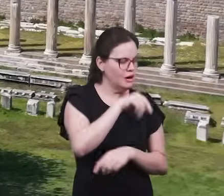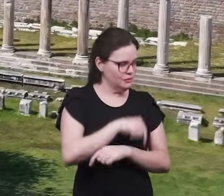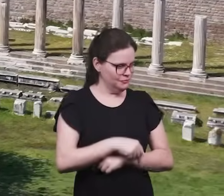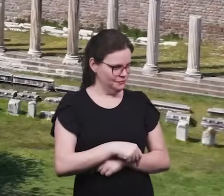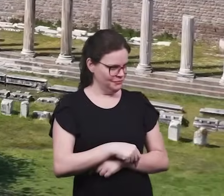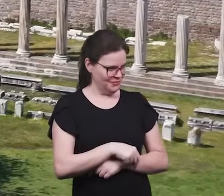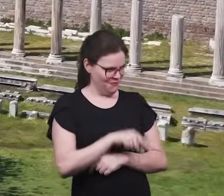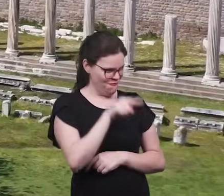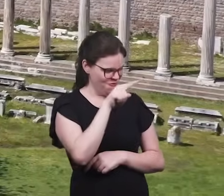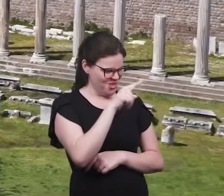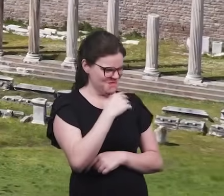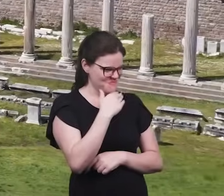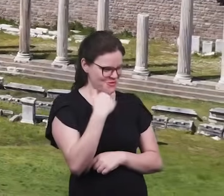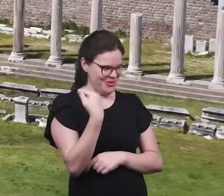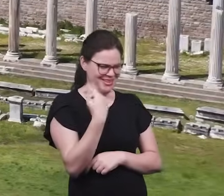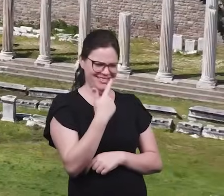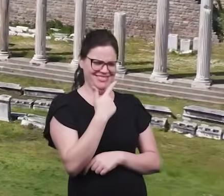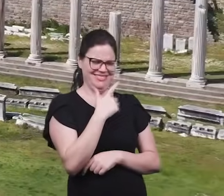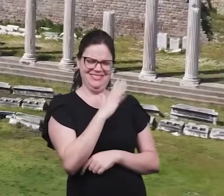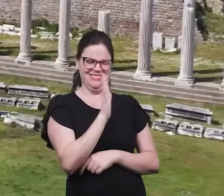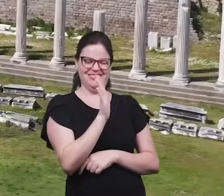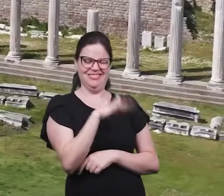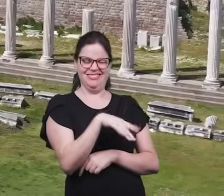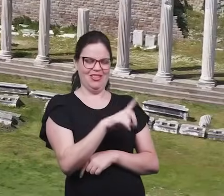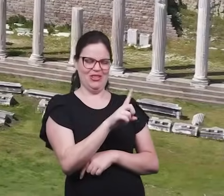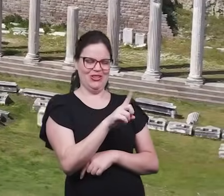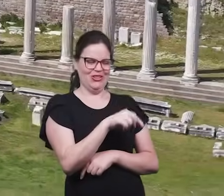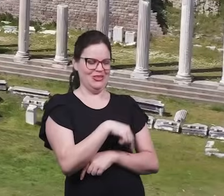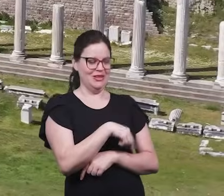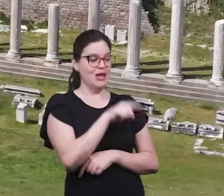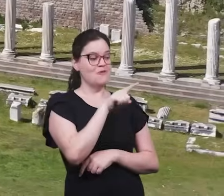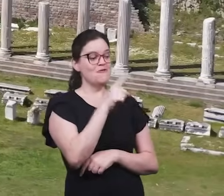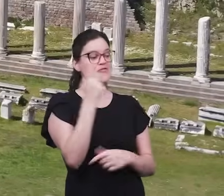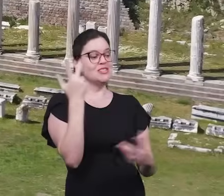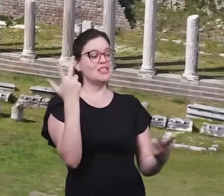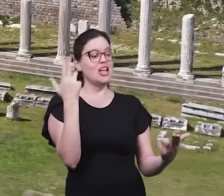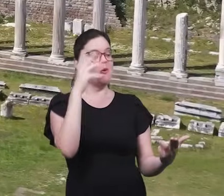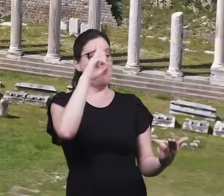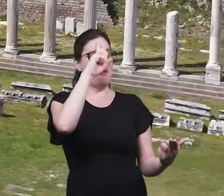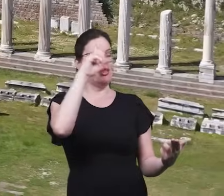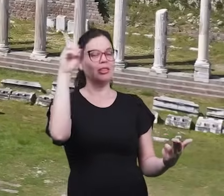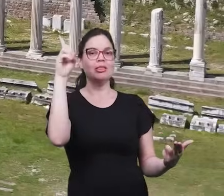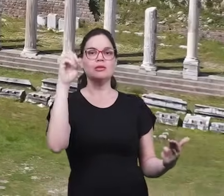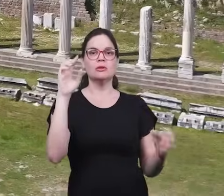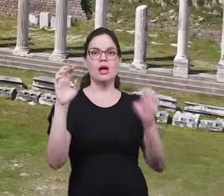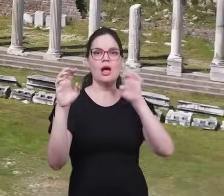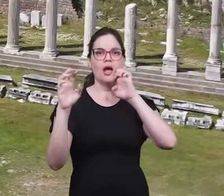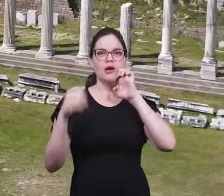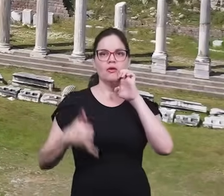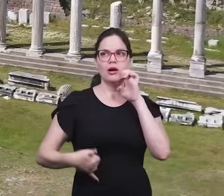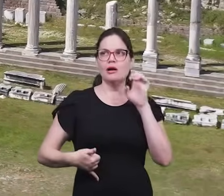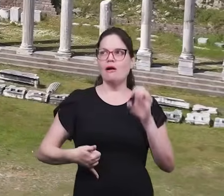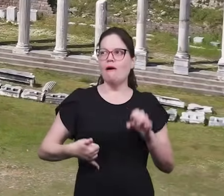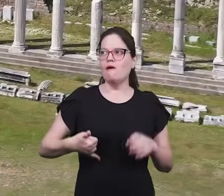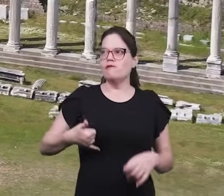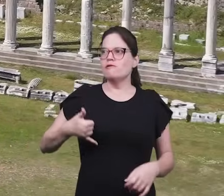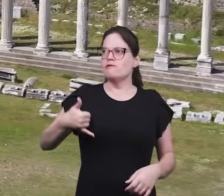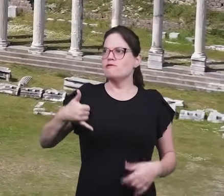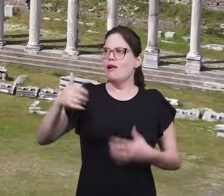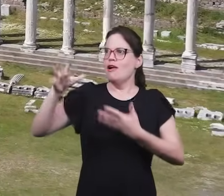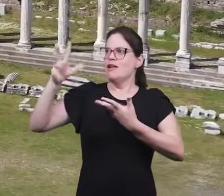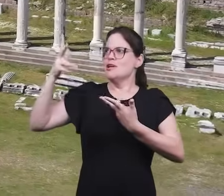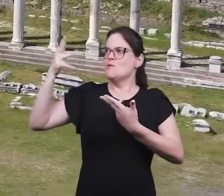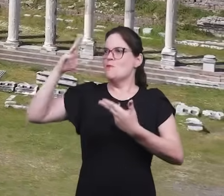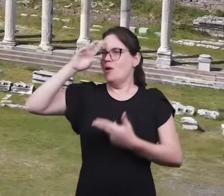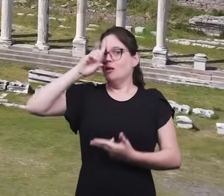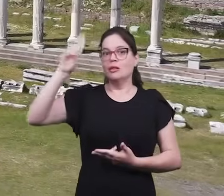olha, você não vai morrer e vai ser igual a Deus. E o homem de lá para